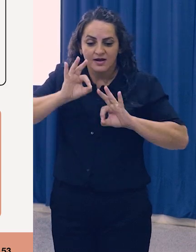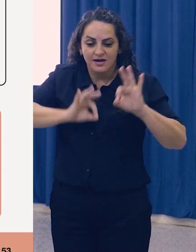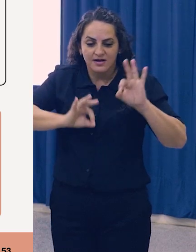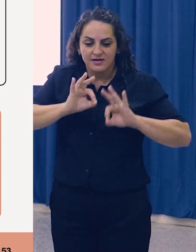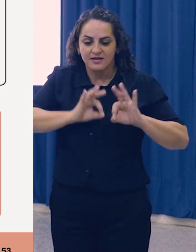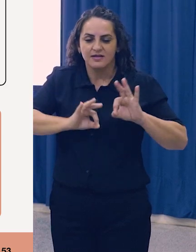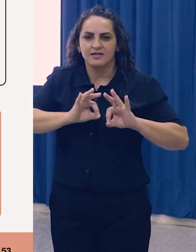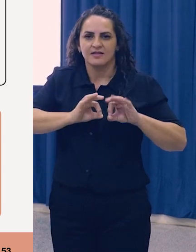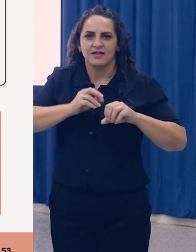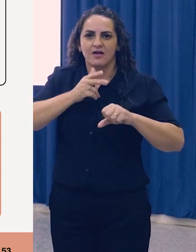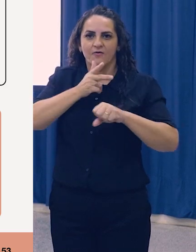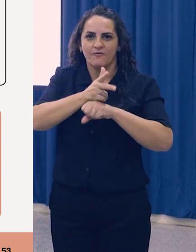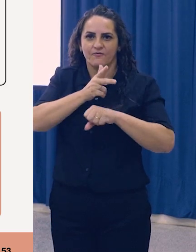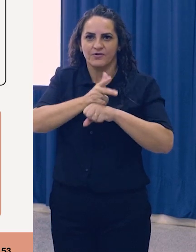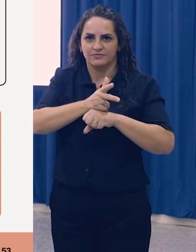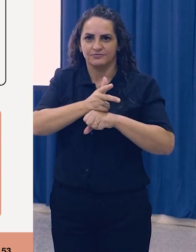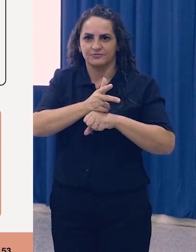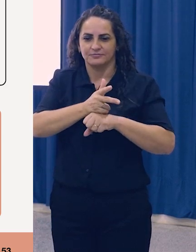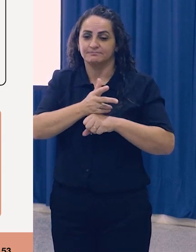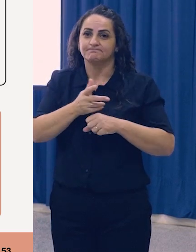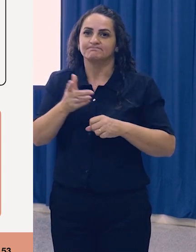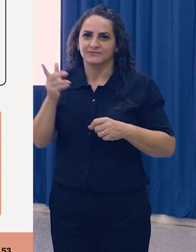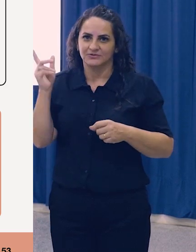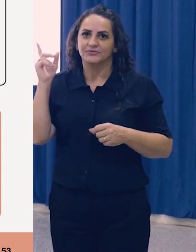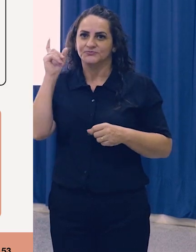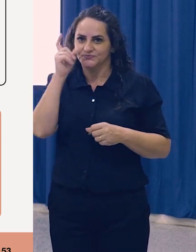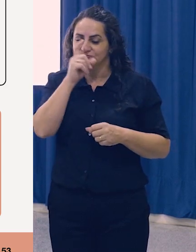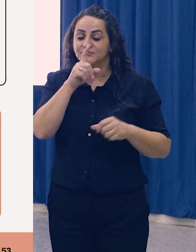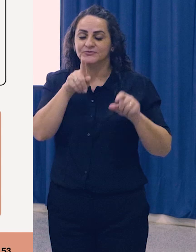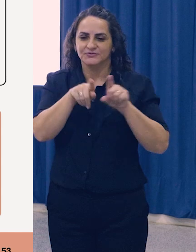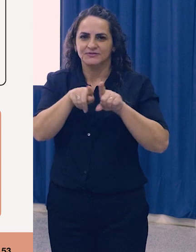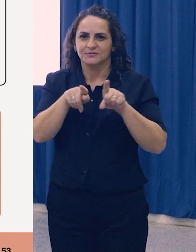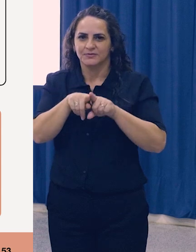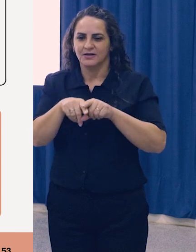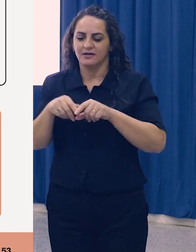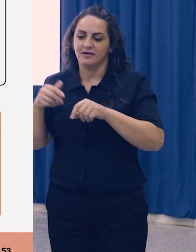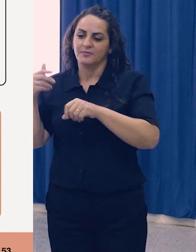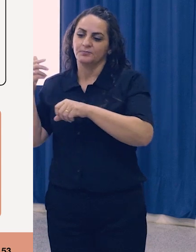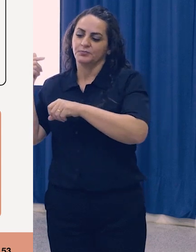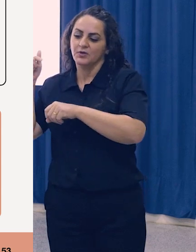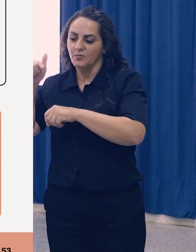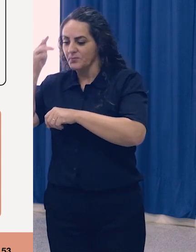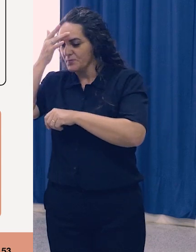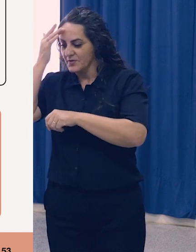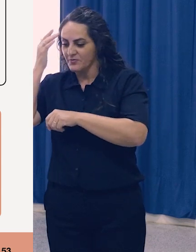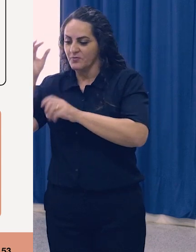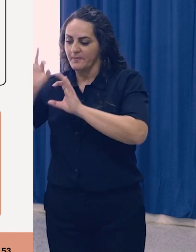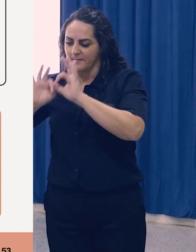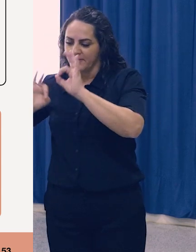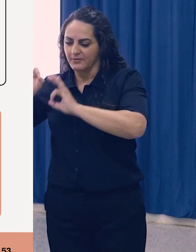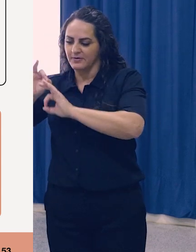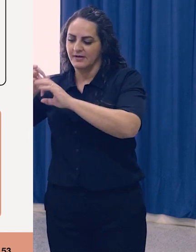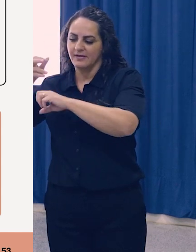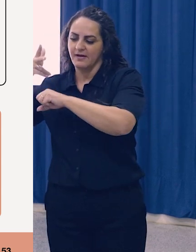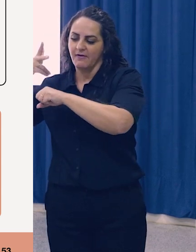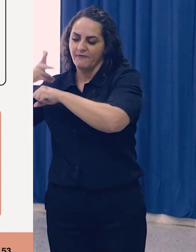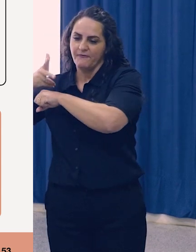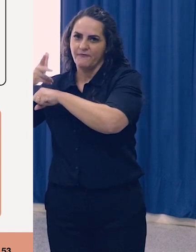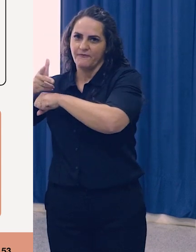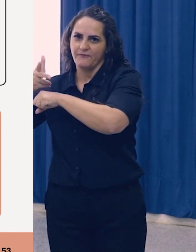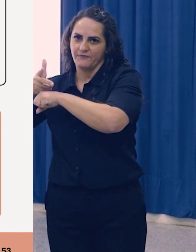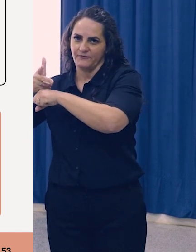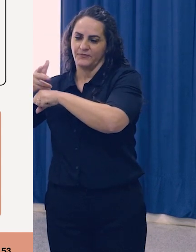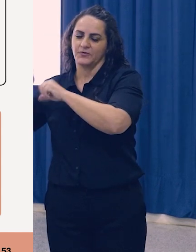coisa de making off também, ele fica muito sobrecarregado. Então, um editor de vídeo só para marketing também. Equipe